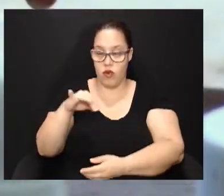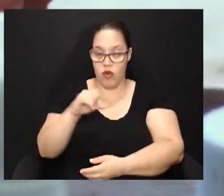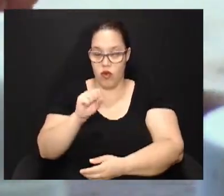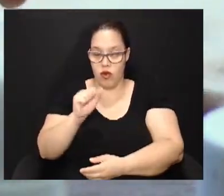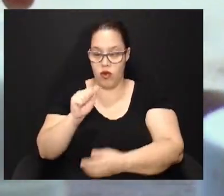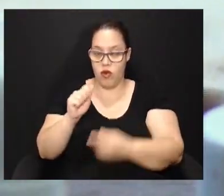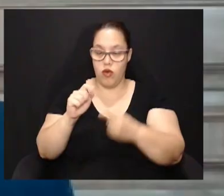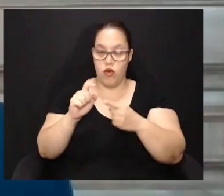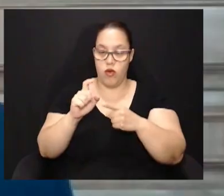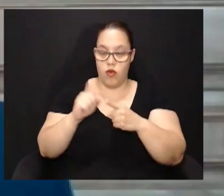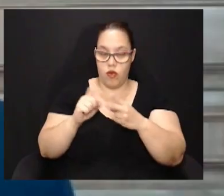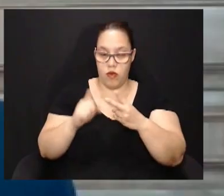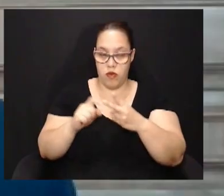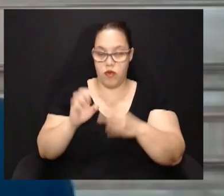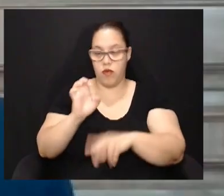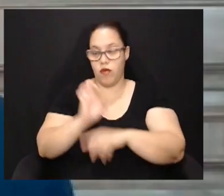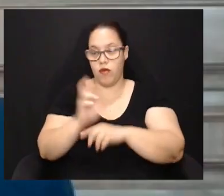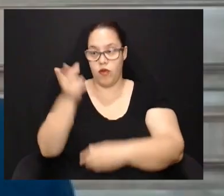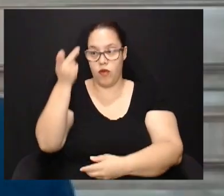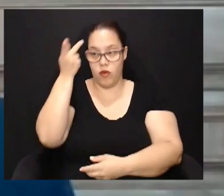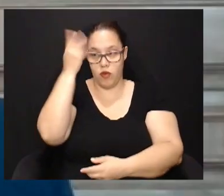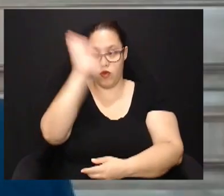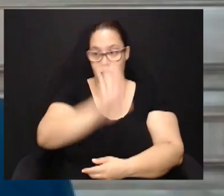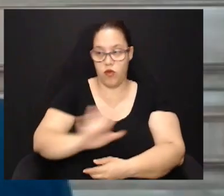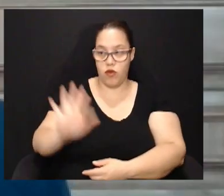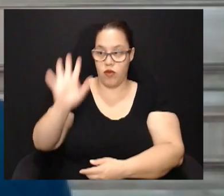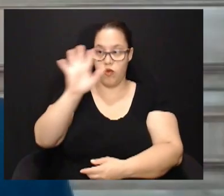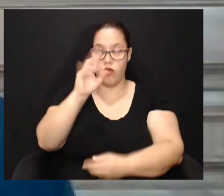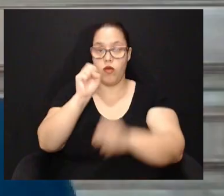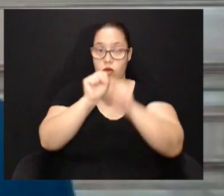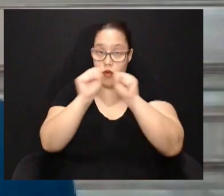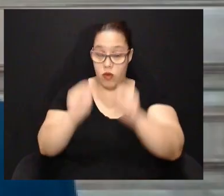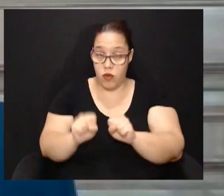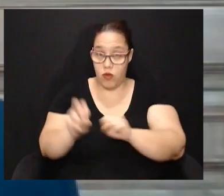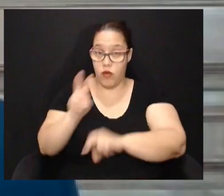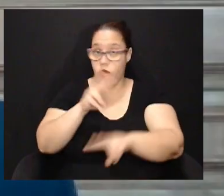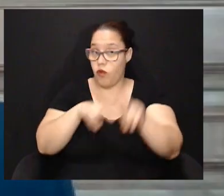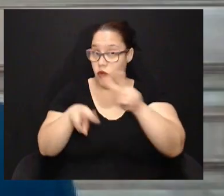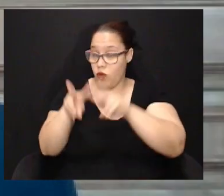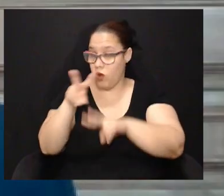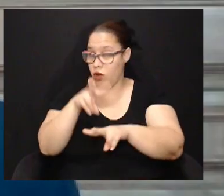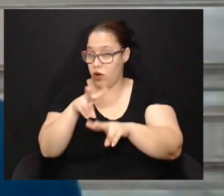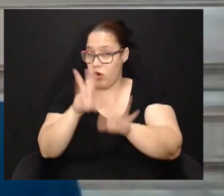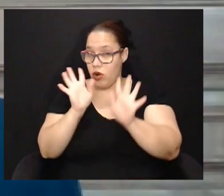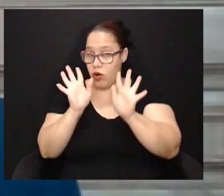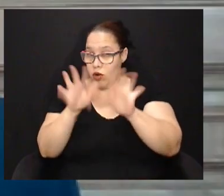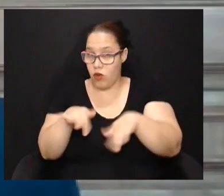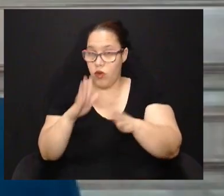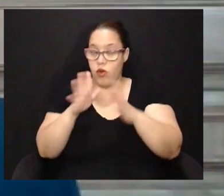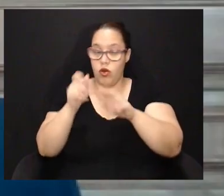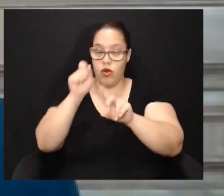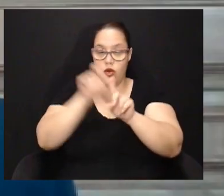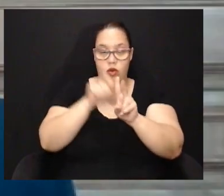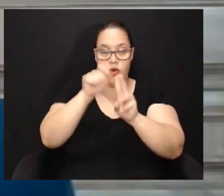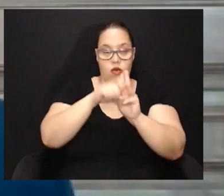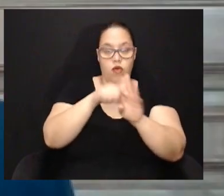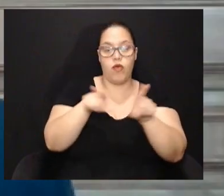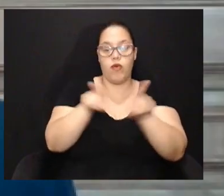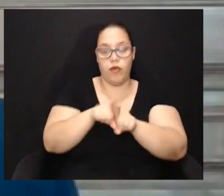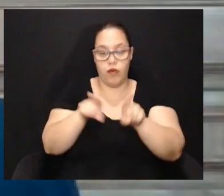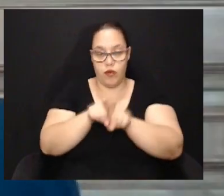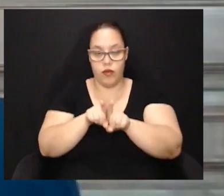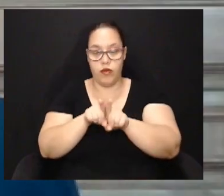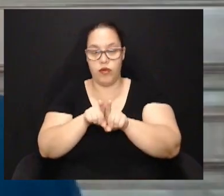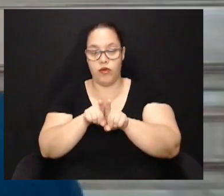pelas vigilâncias sanitárias do Estado e dos municípios do Brasil. Então, o Sistema Nacional de Vigilância Sanitária, findado esse prazo de 3 meses,